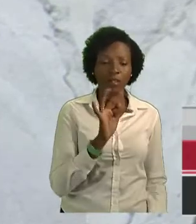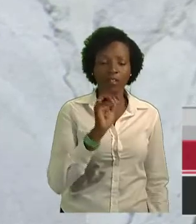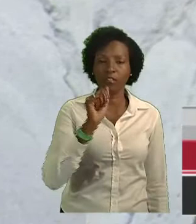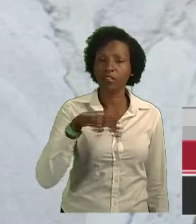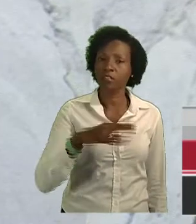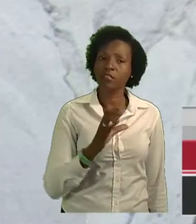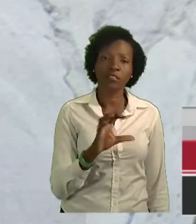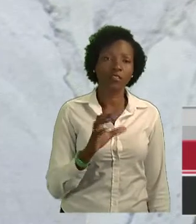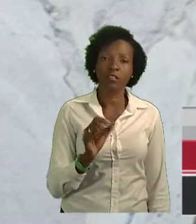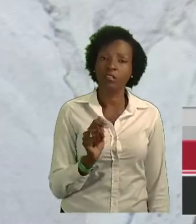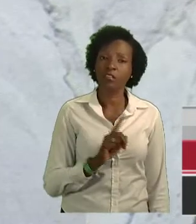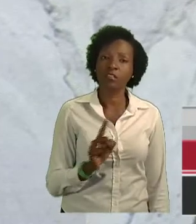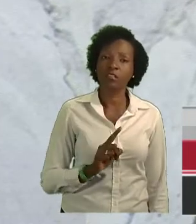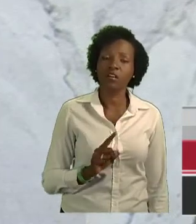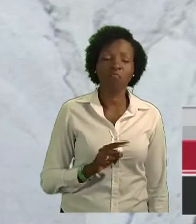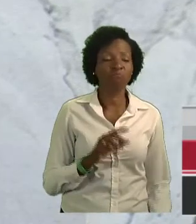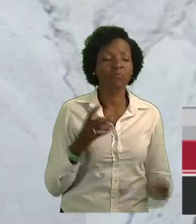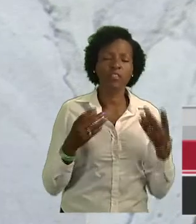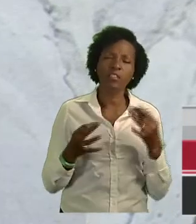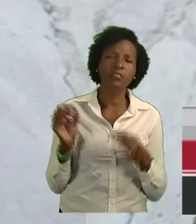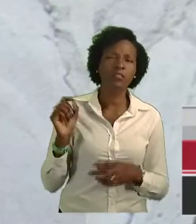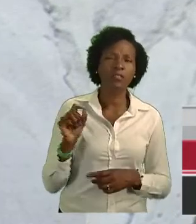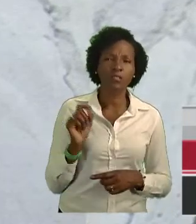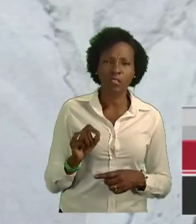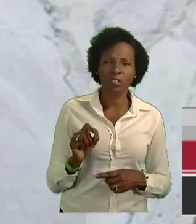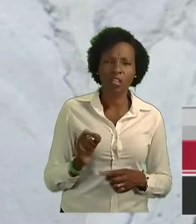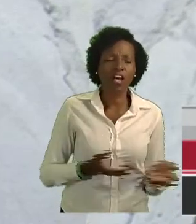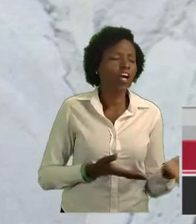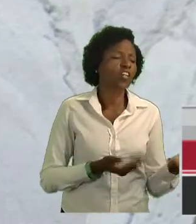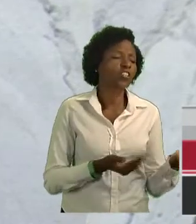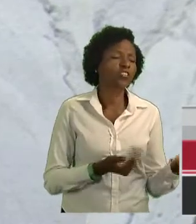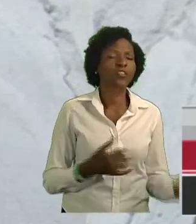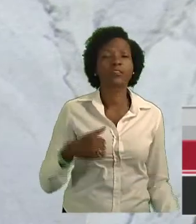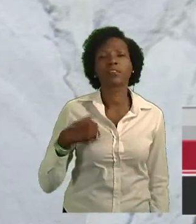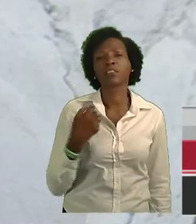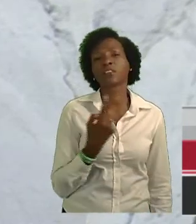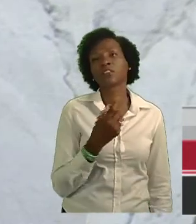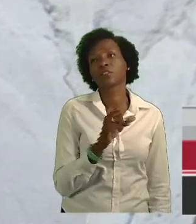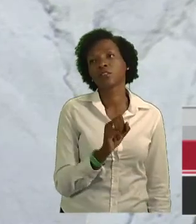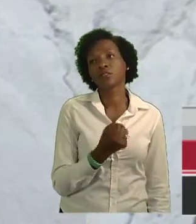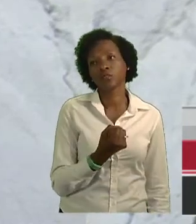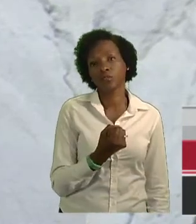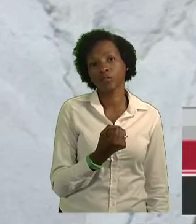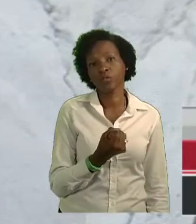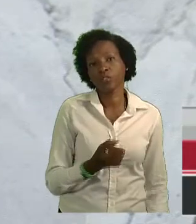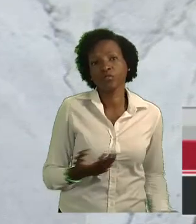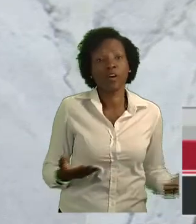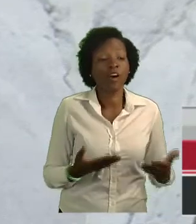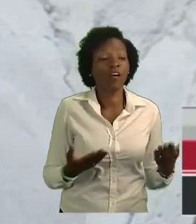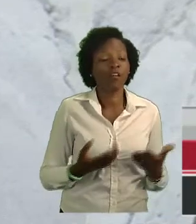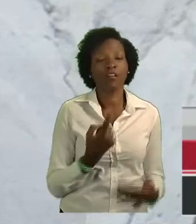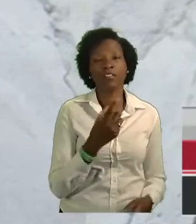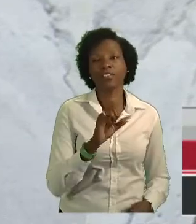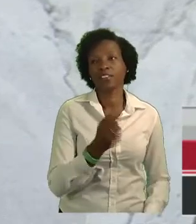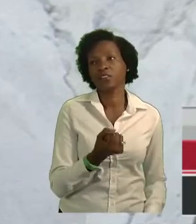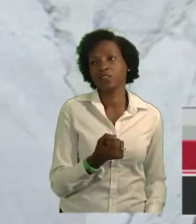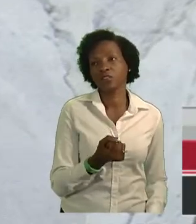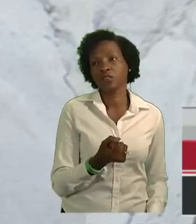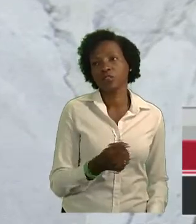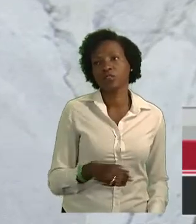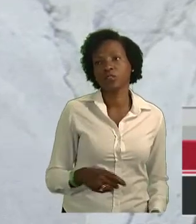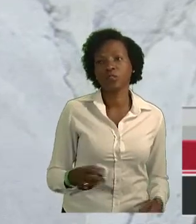sua justificativa para lembrar o indivíduo é o autuado é jovem com idade de 18 anos completados recentemente sendo assim